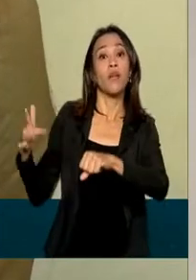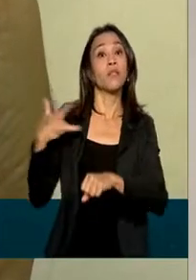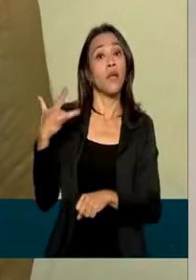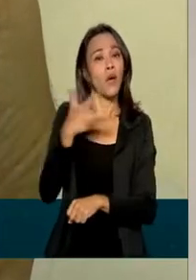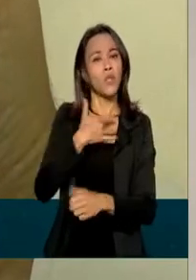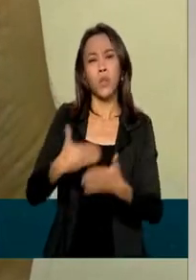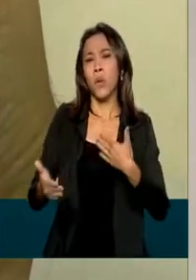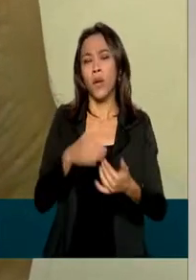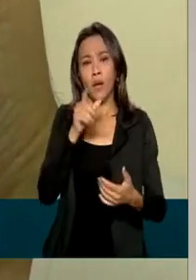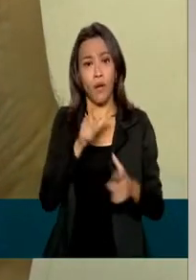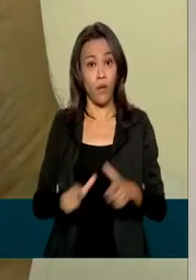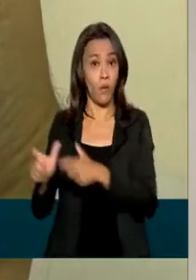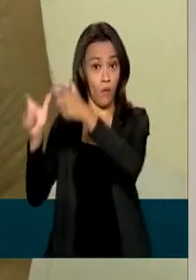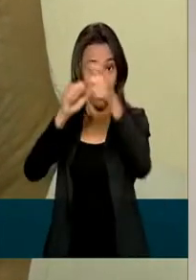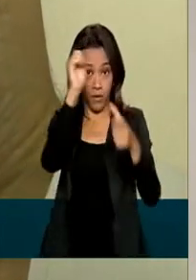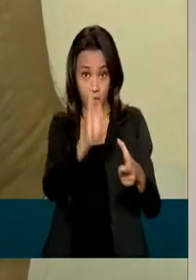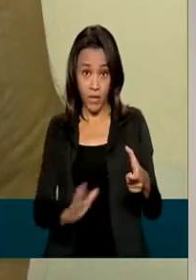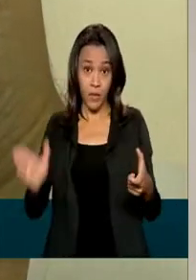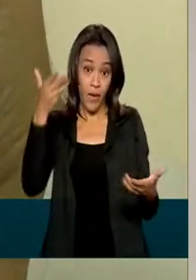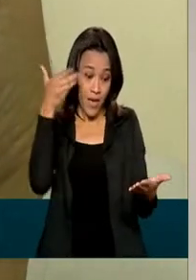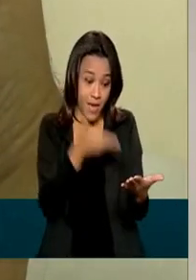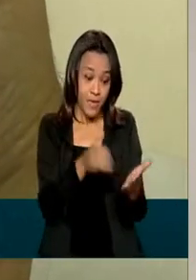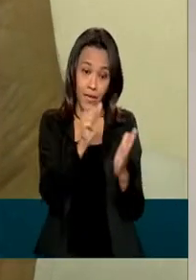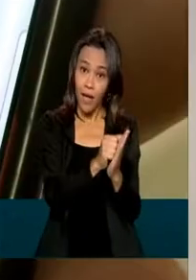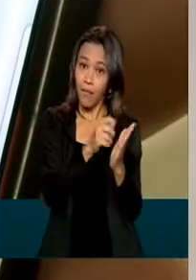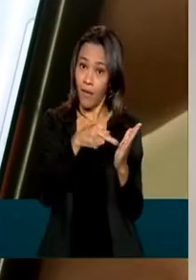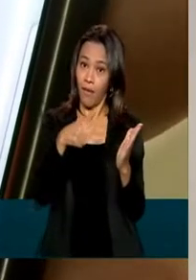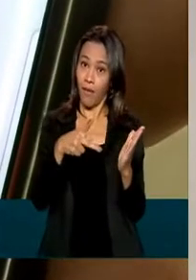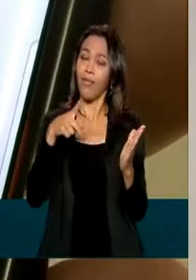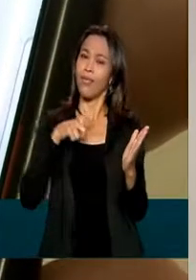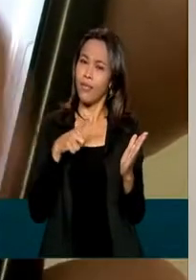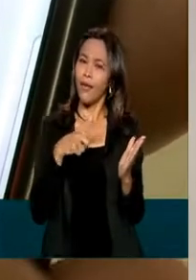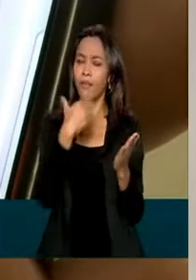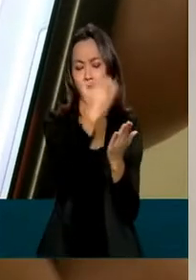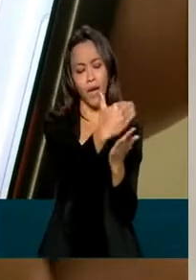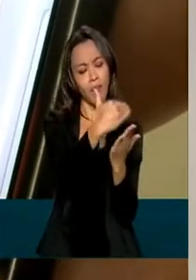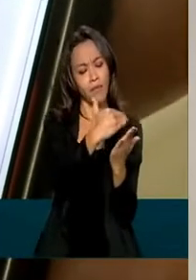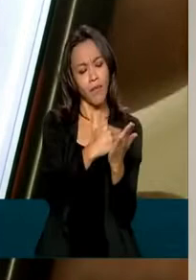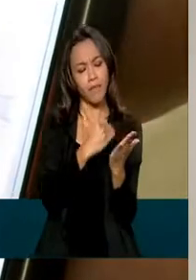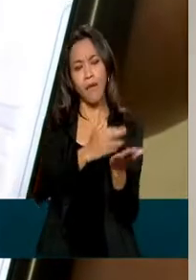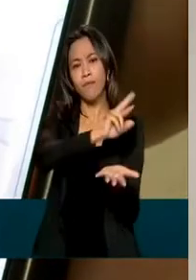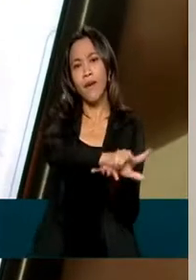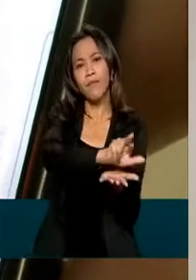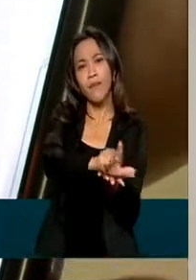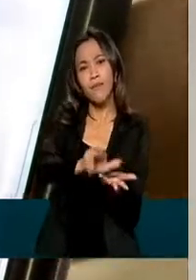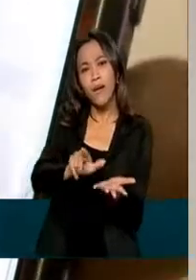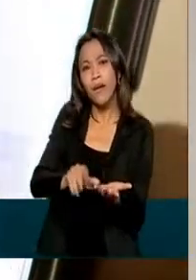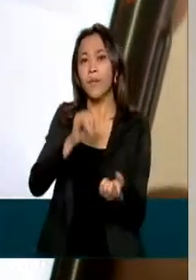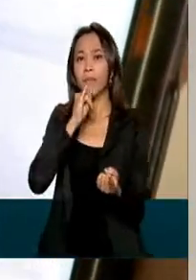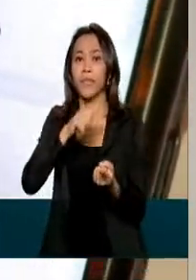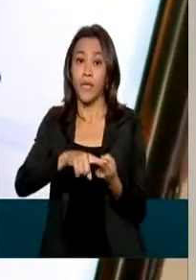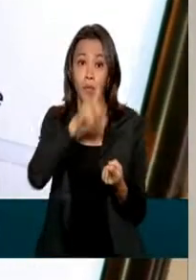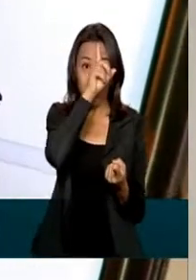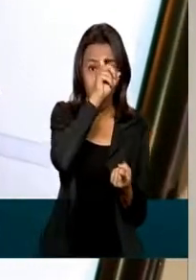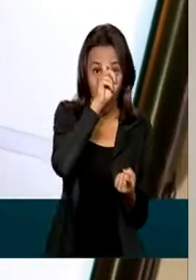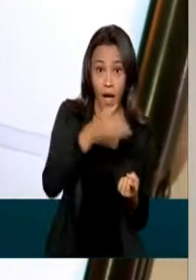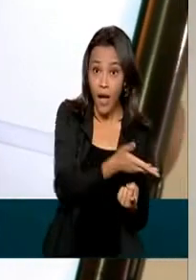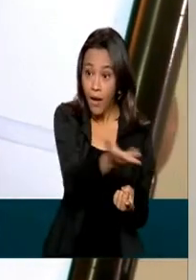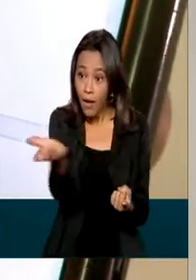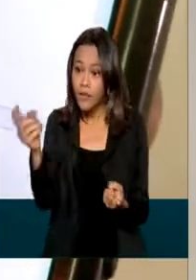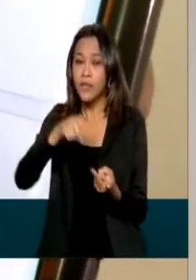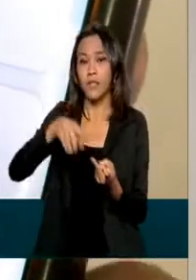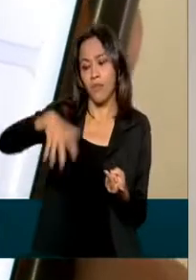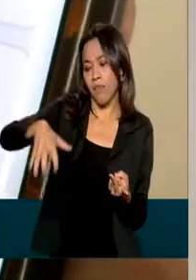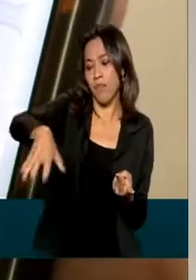qualquer lugar do Brasil. O Conecte SUS também oferece uma lista de serviços, como hospitais, postos de